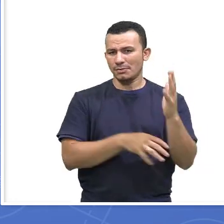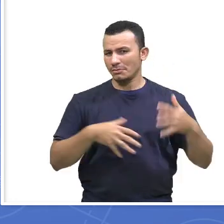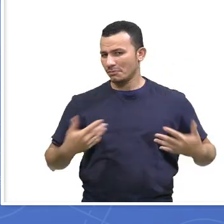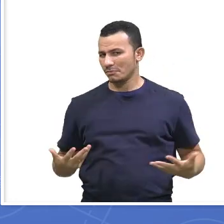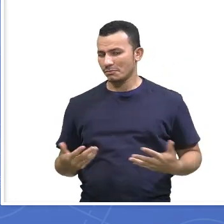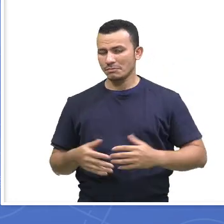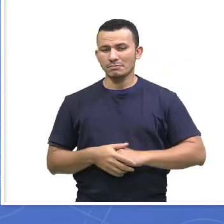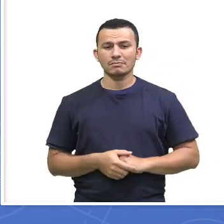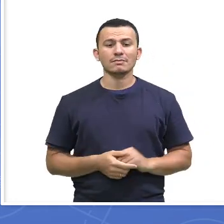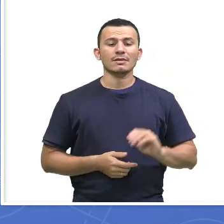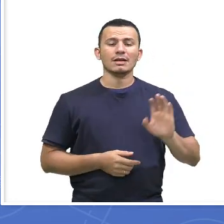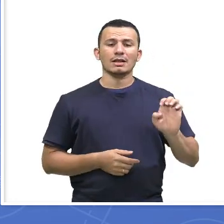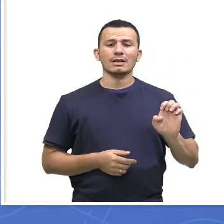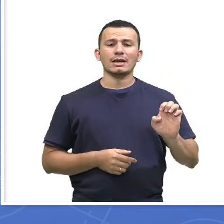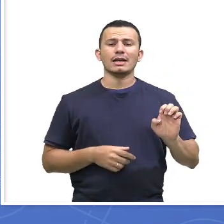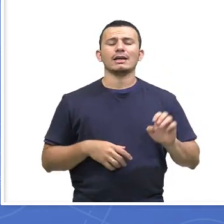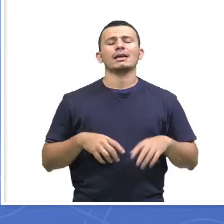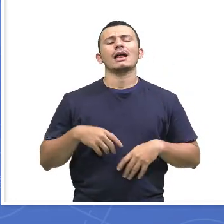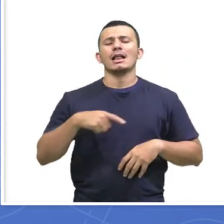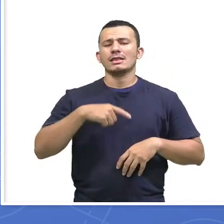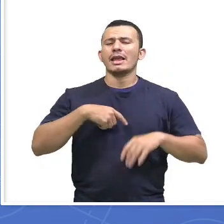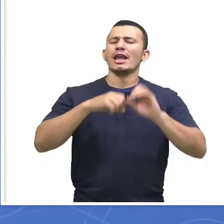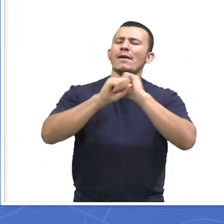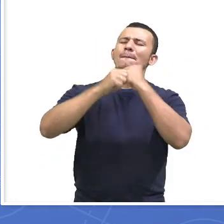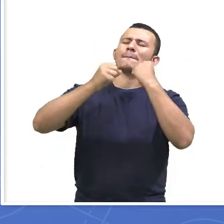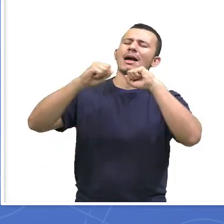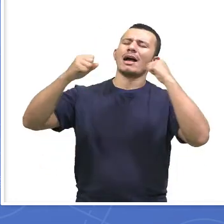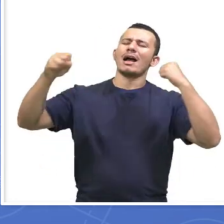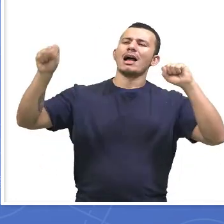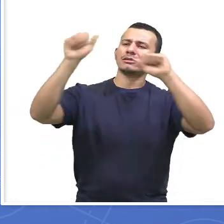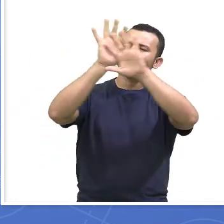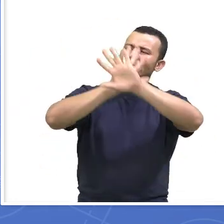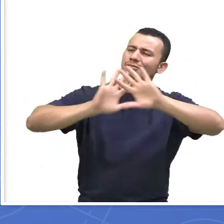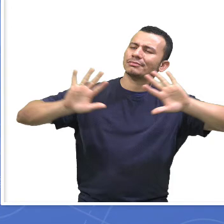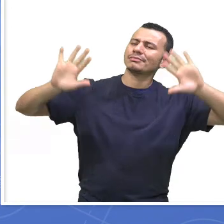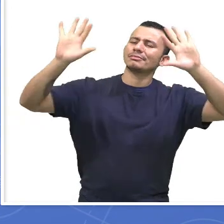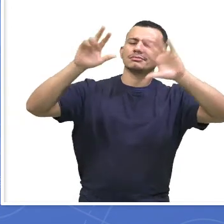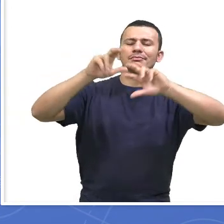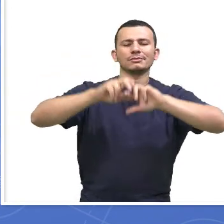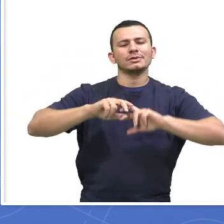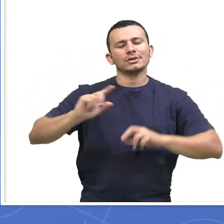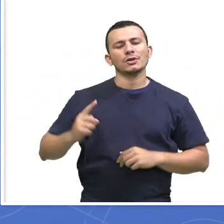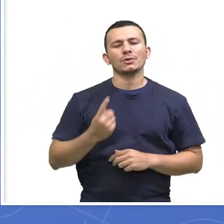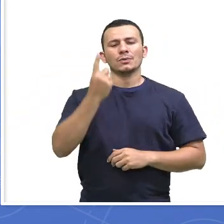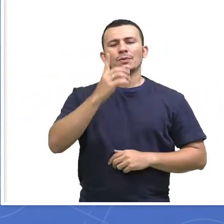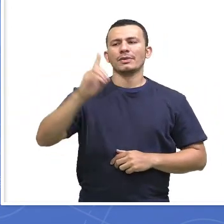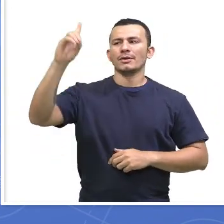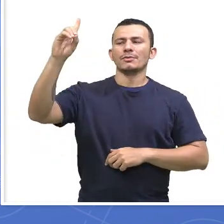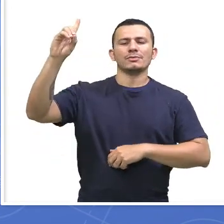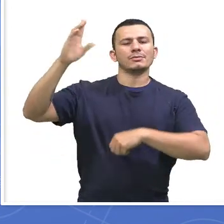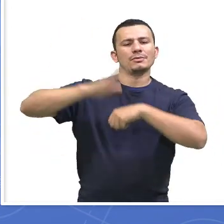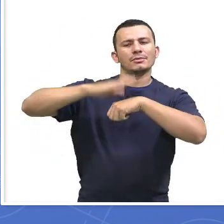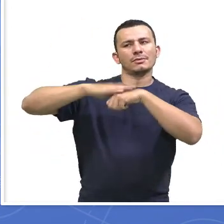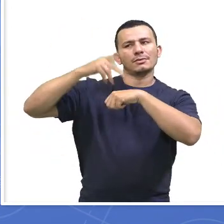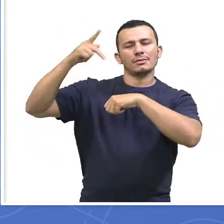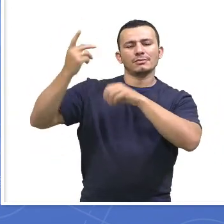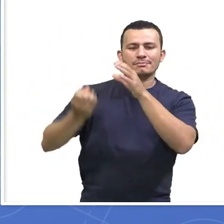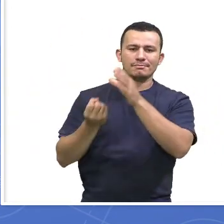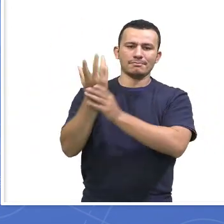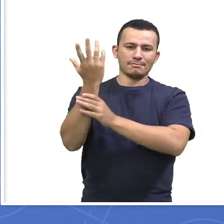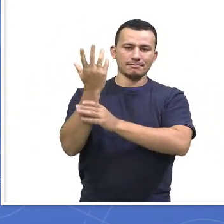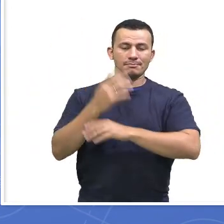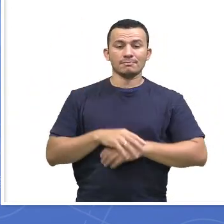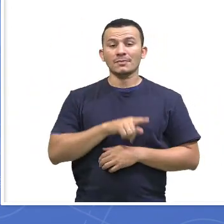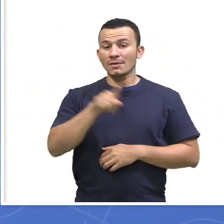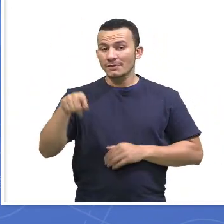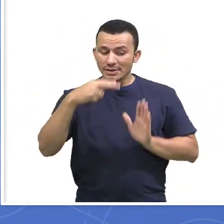um espaço infinito, ilimitado, regido pela vontade de um Deus criador. Eita! Leiam